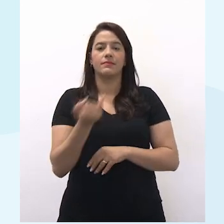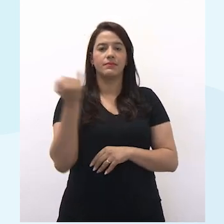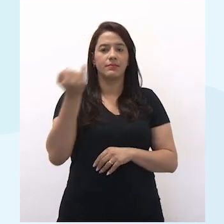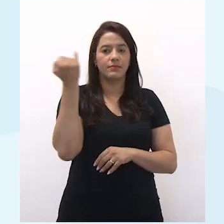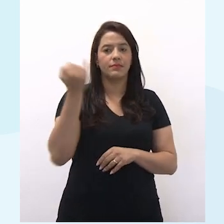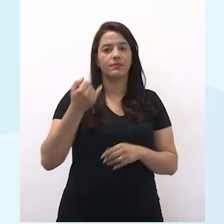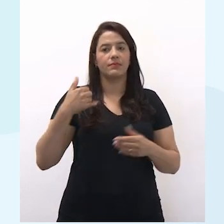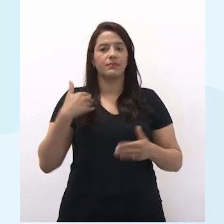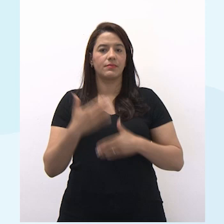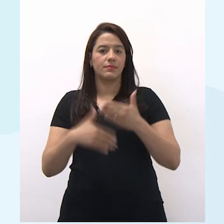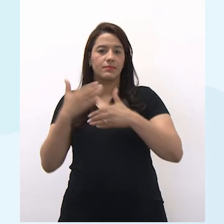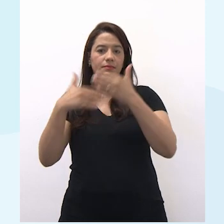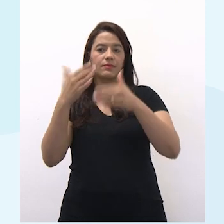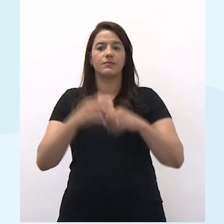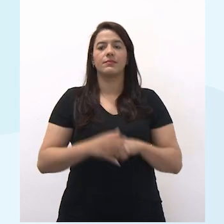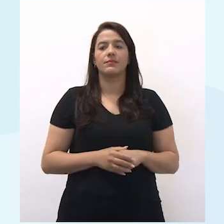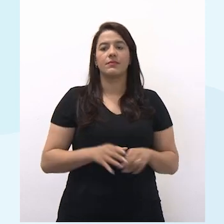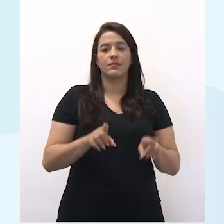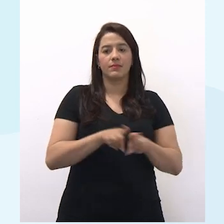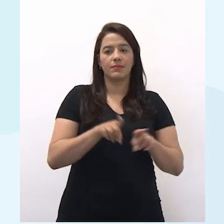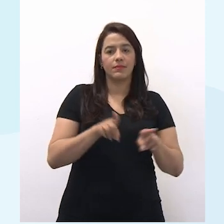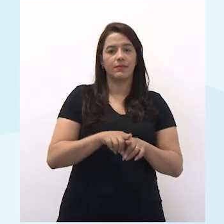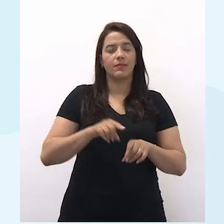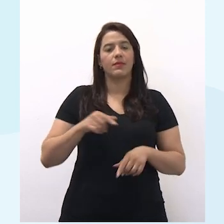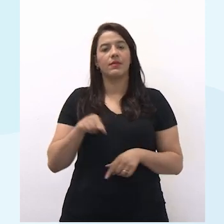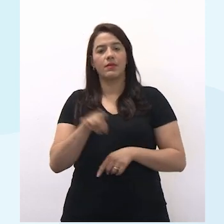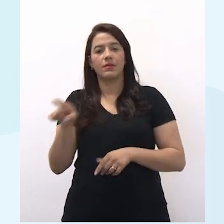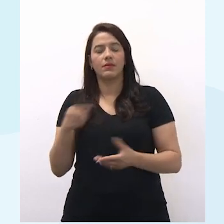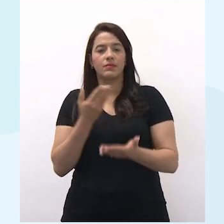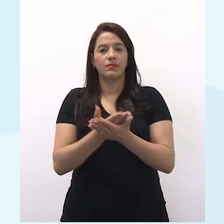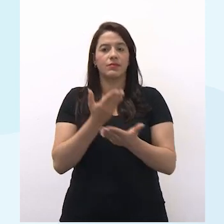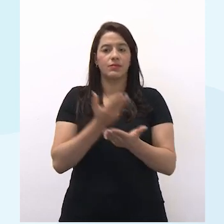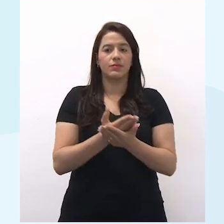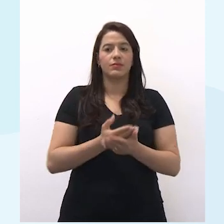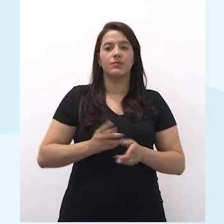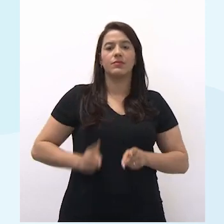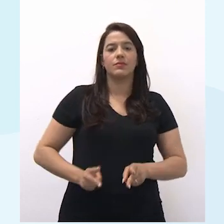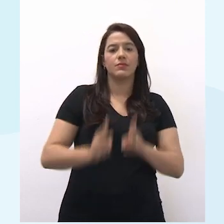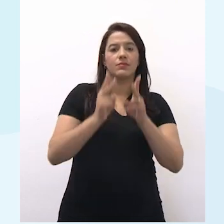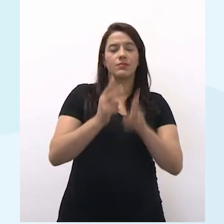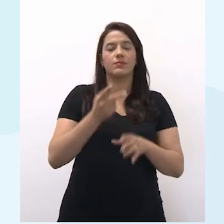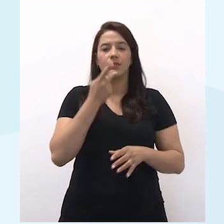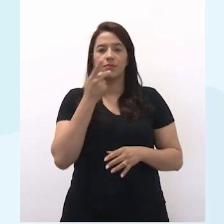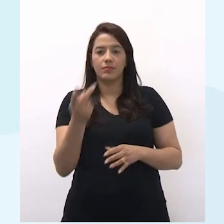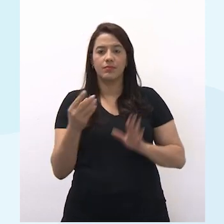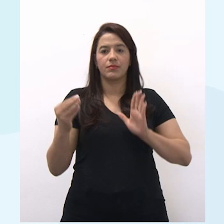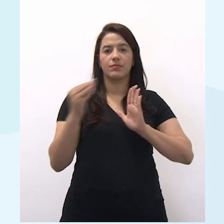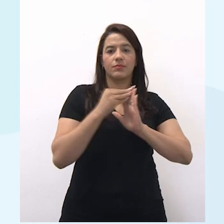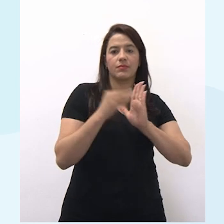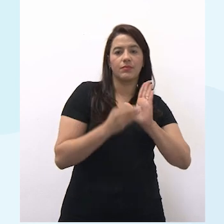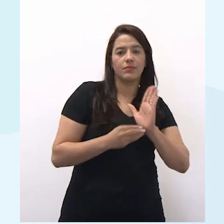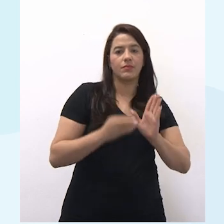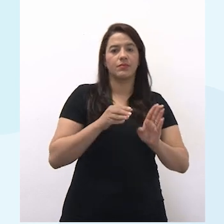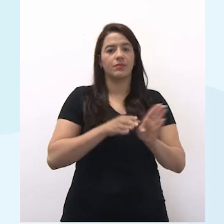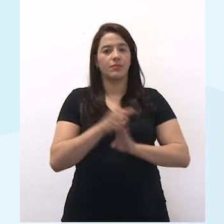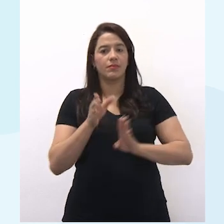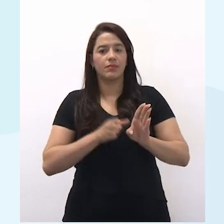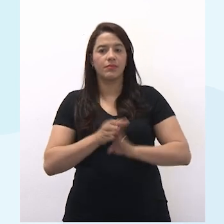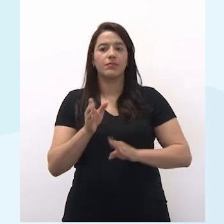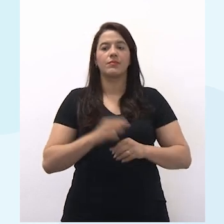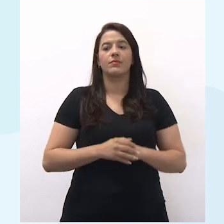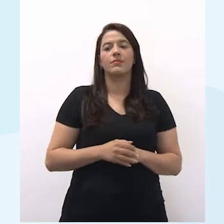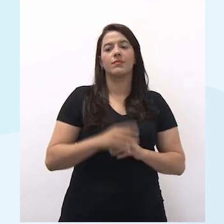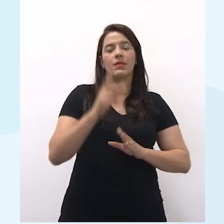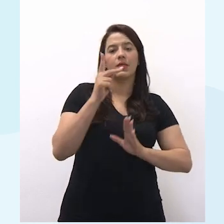nesse processo. O desempenho dos estudantes, né, que é sempre bom registrar, né, no conselho. Sim. O planejamento